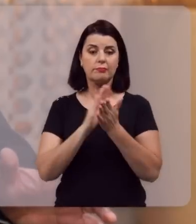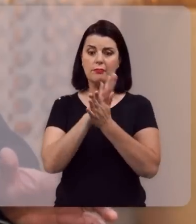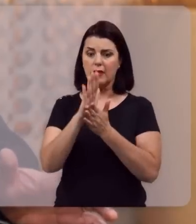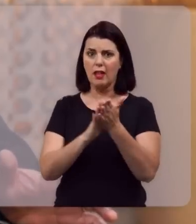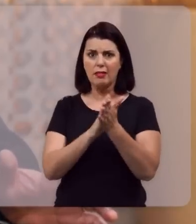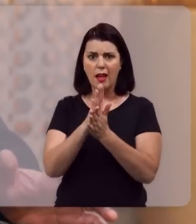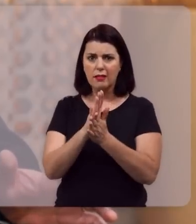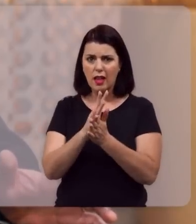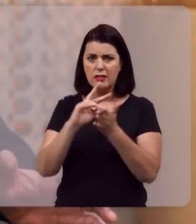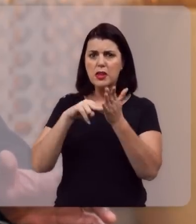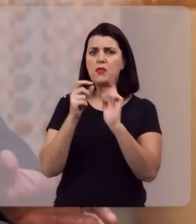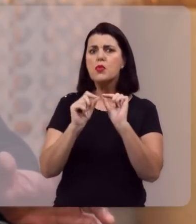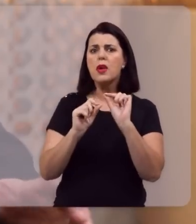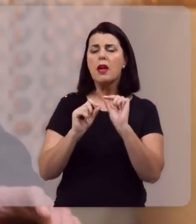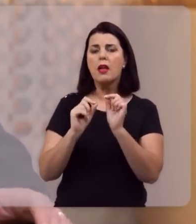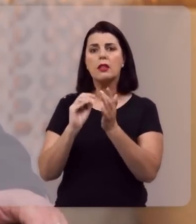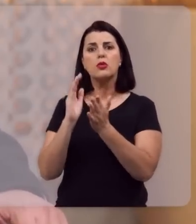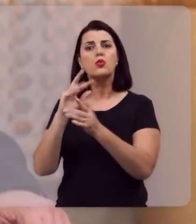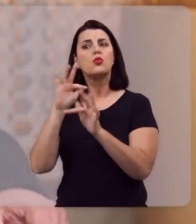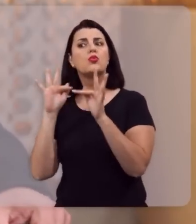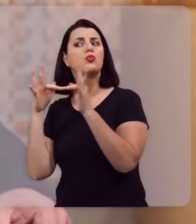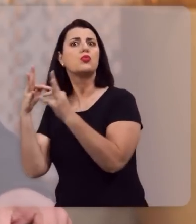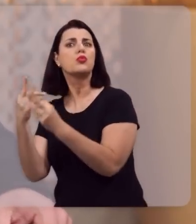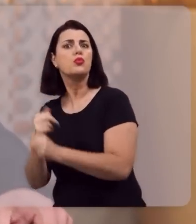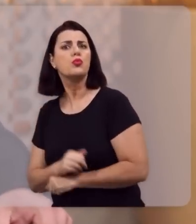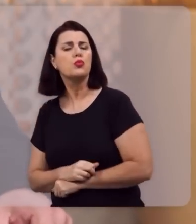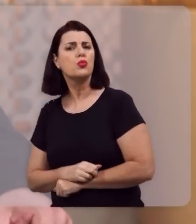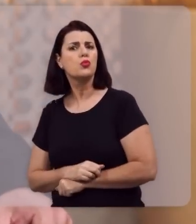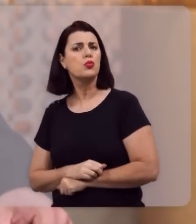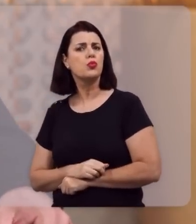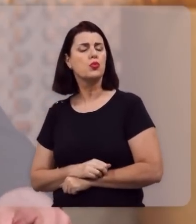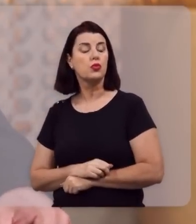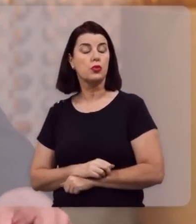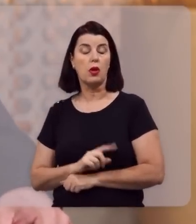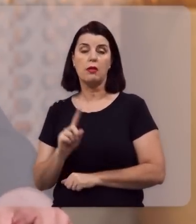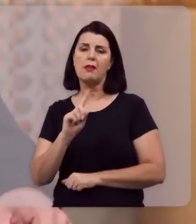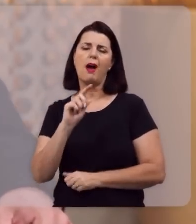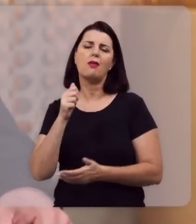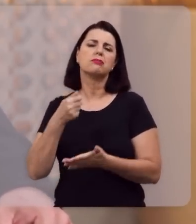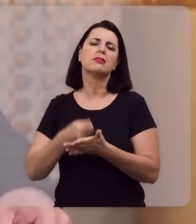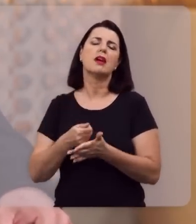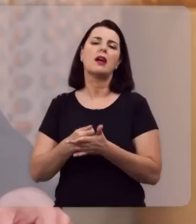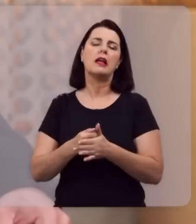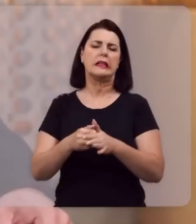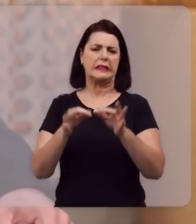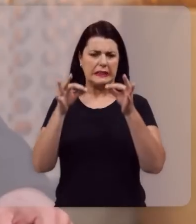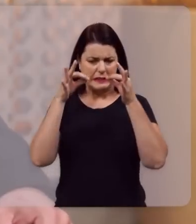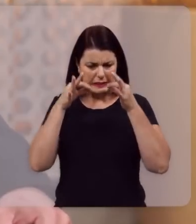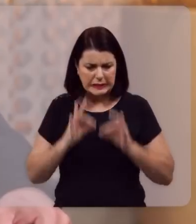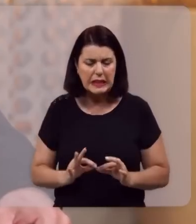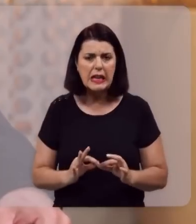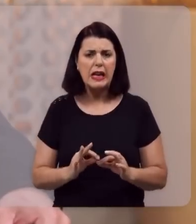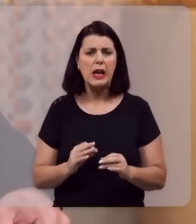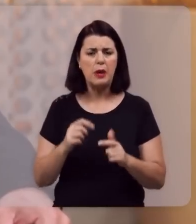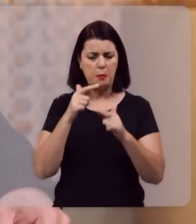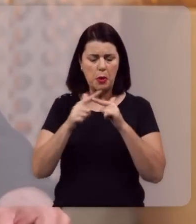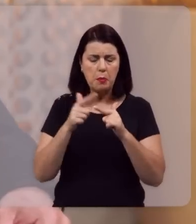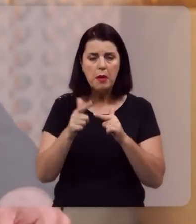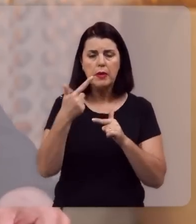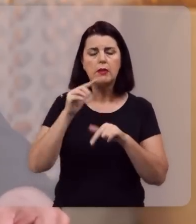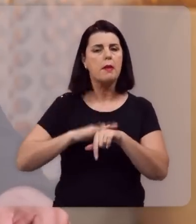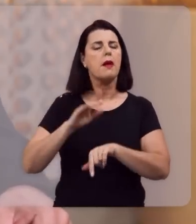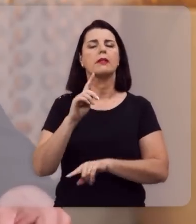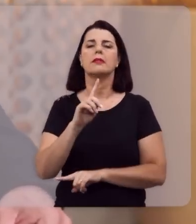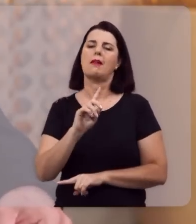é tudo. Então essa afirmativa, ela não nos garante estabilidade, mas ela deixa claro que o